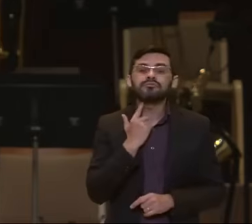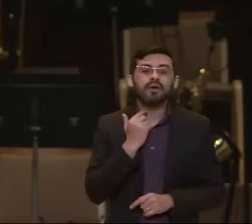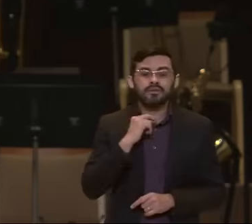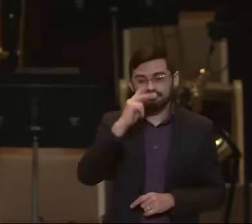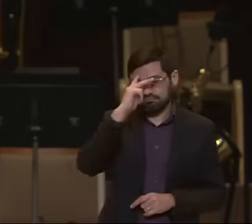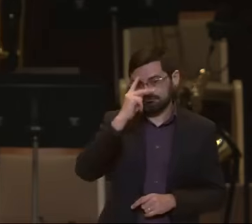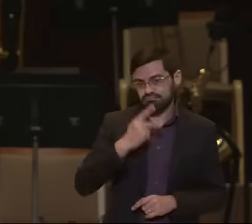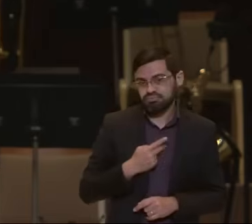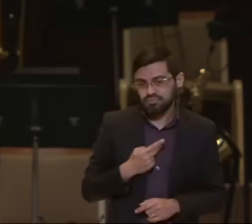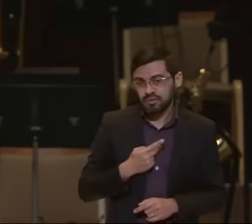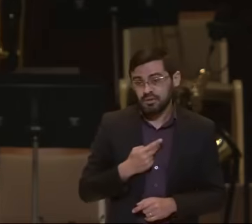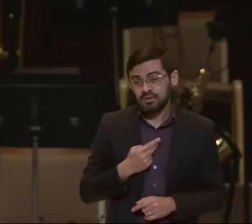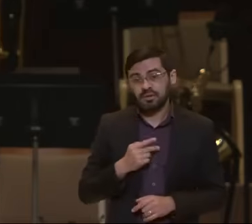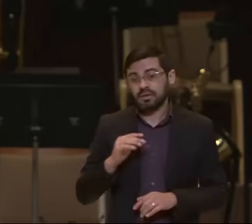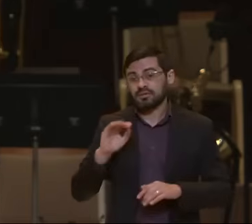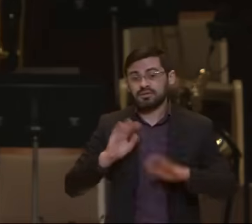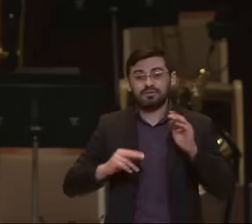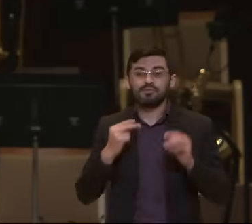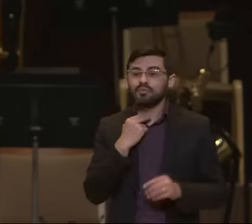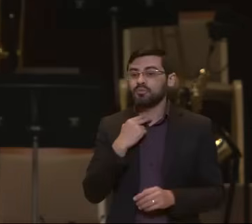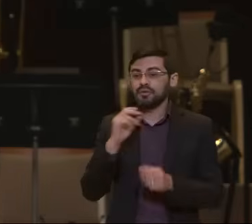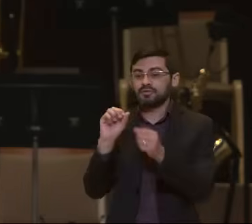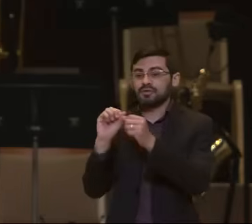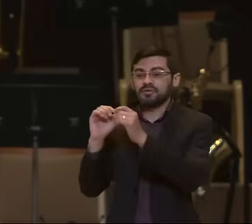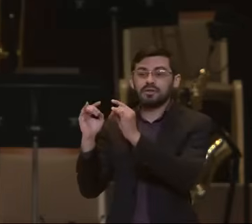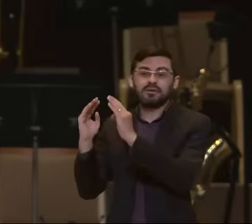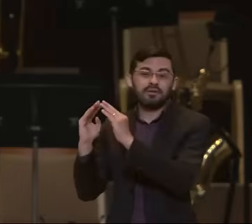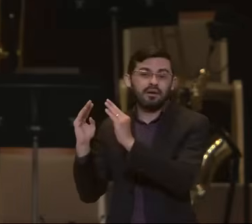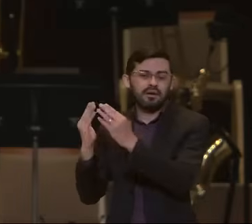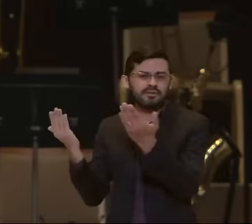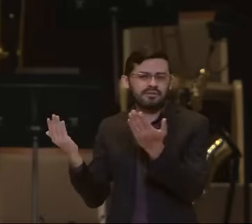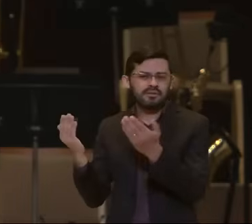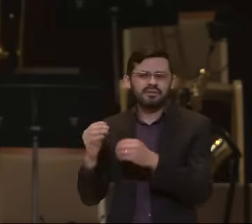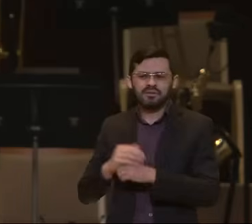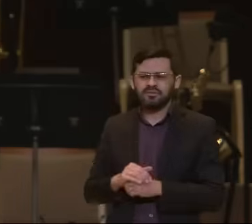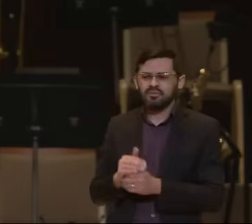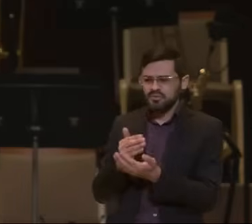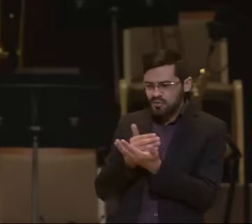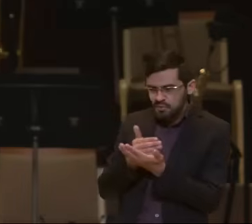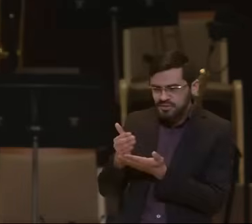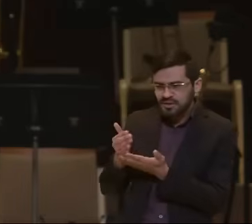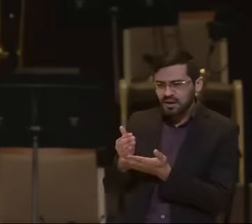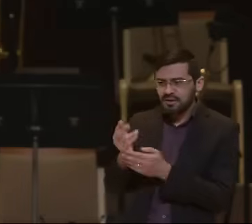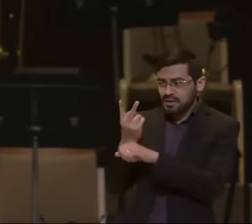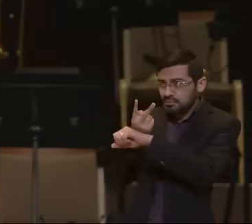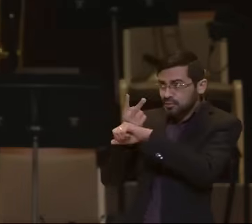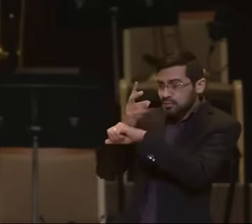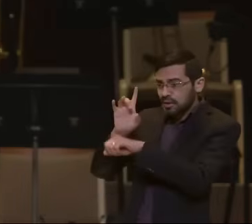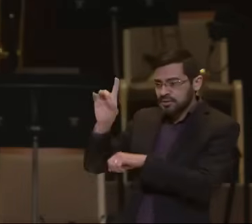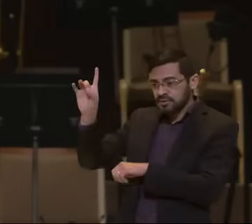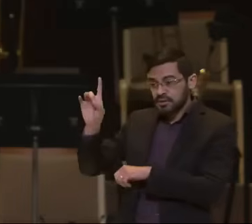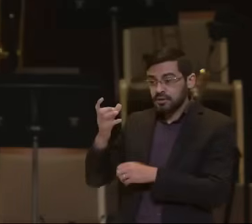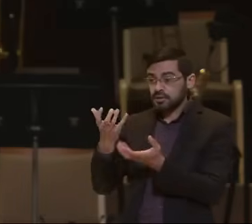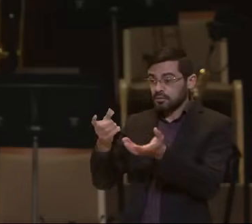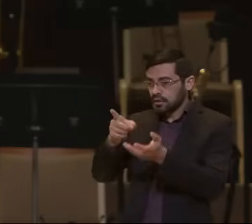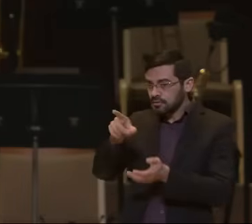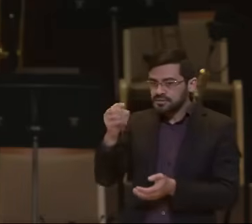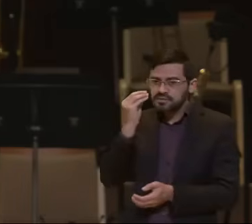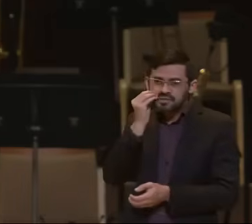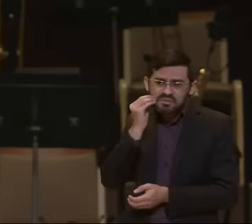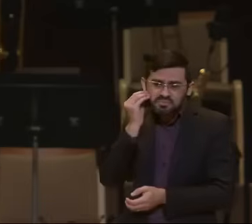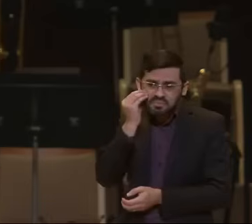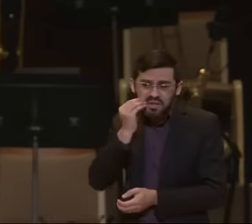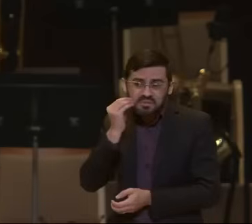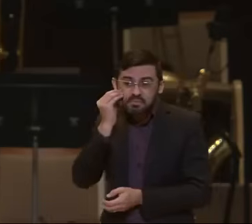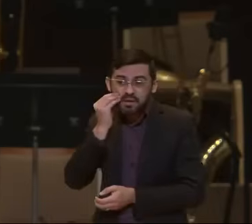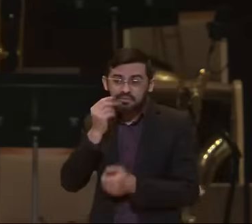coisas que a gente não pode fazer em casa. Então, vamos começar a buscar. Quero que vocês experimentem algumas coisas